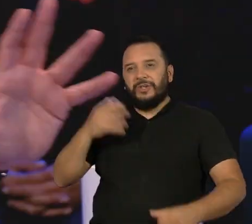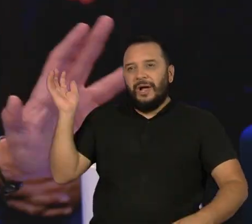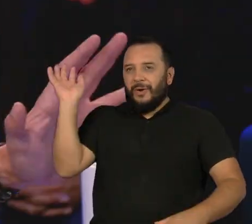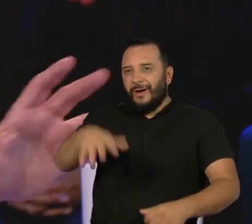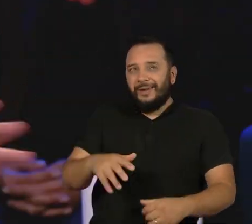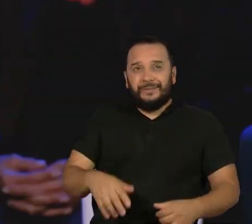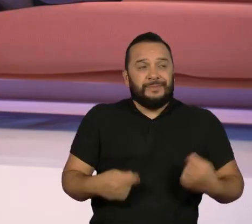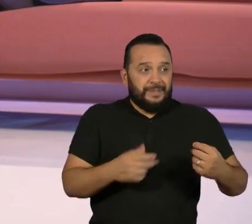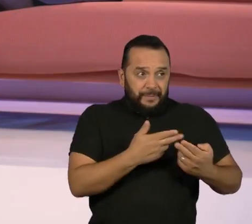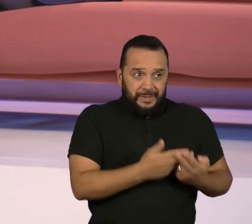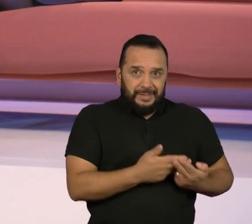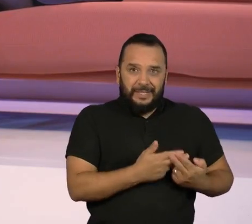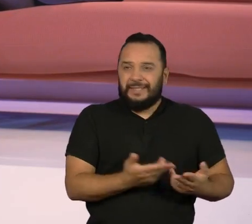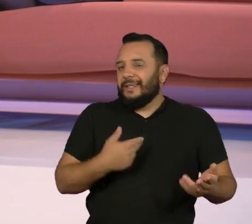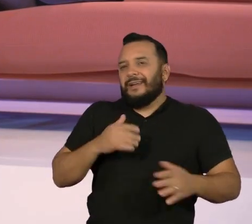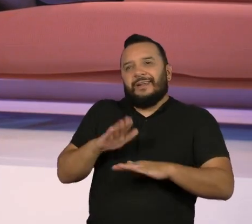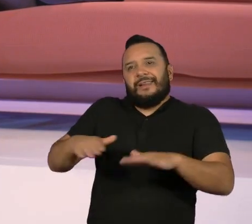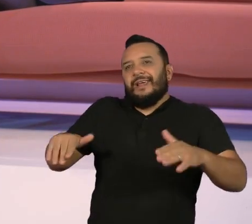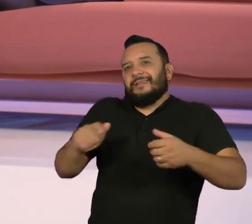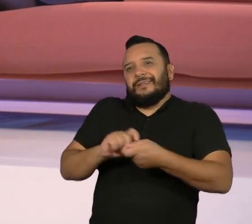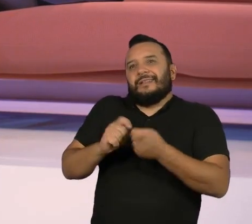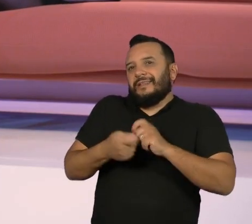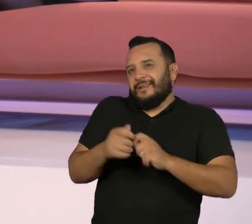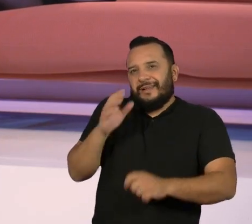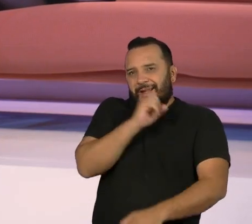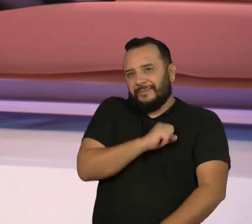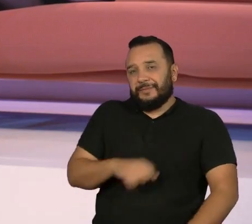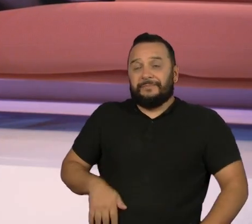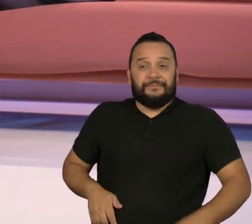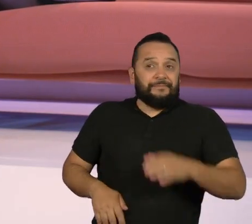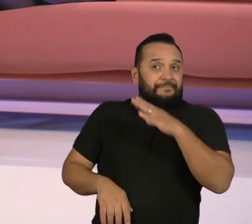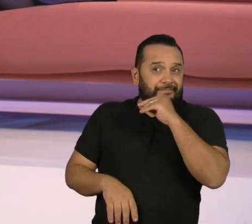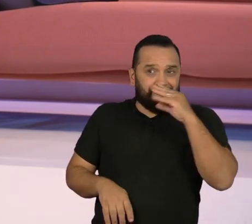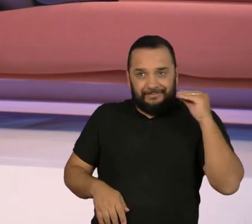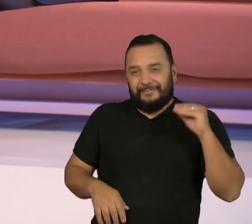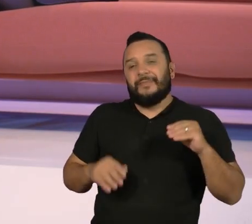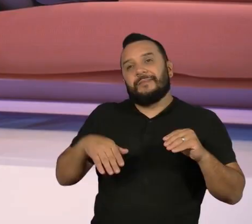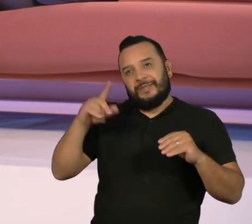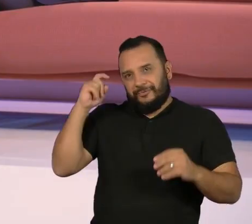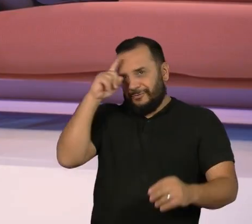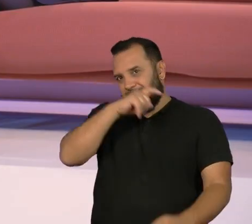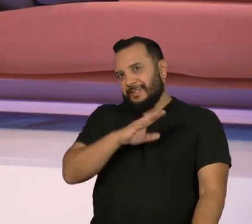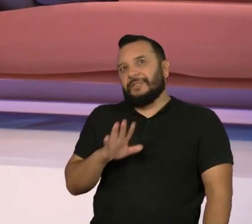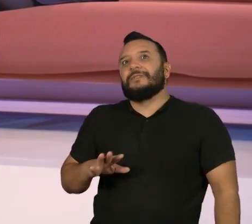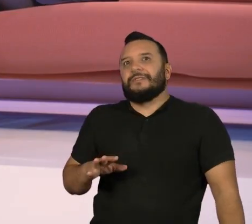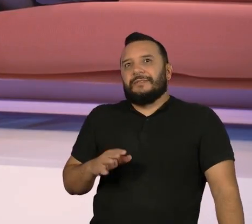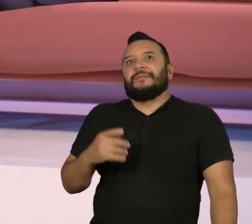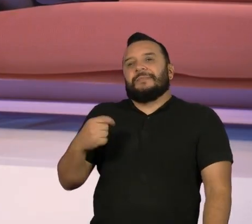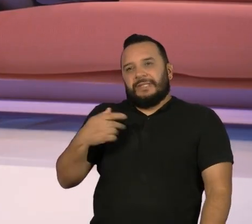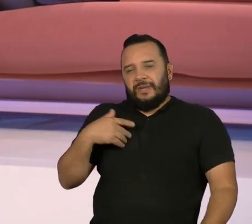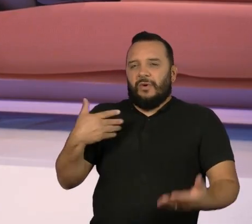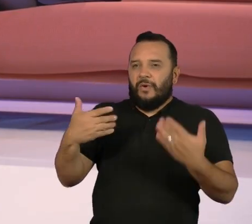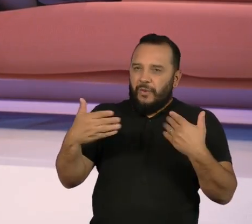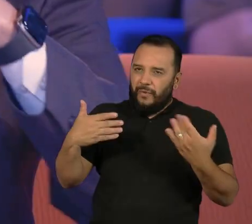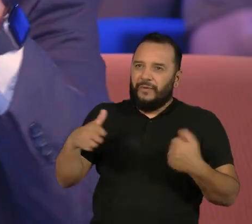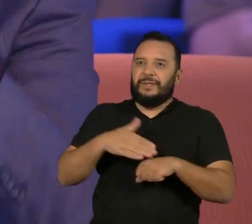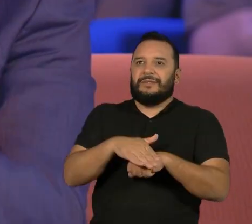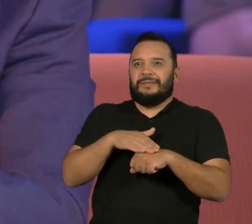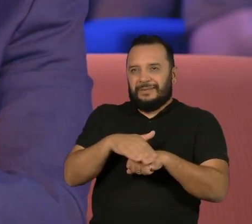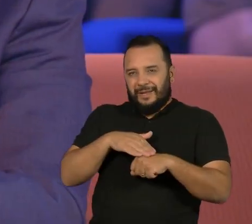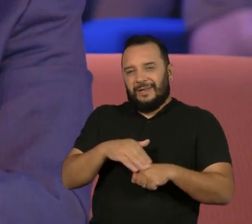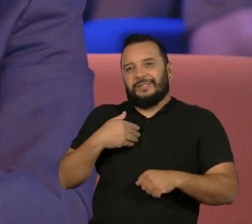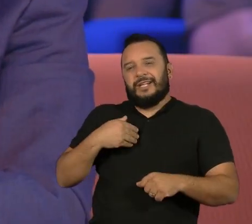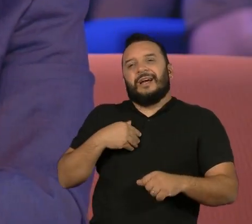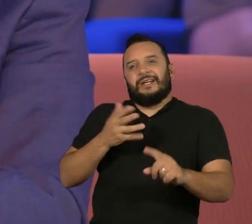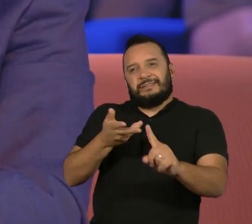ter a paciência para isso. Esquece, criança se adapta rápido. O adolescente é mais complexo, requer mais diálogo, requer mais